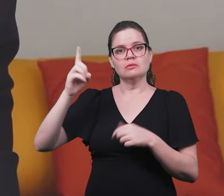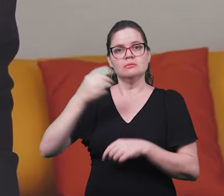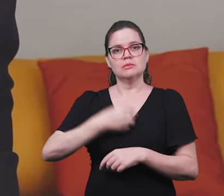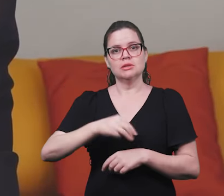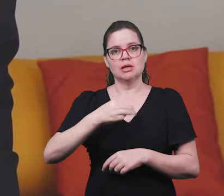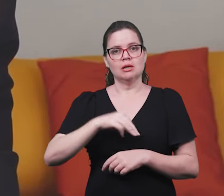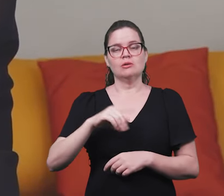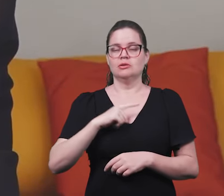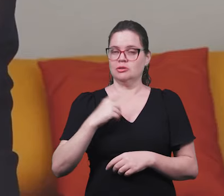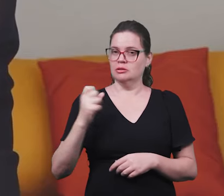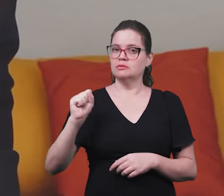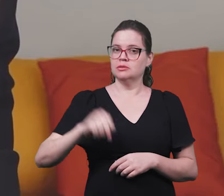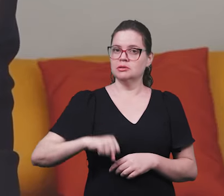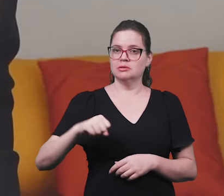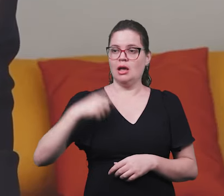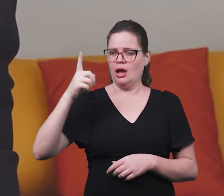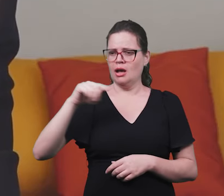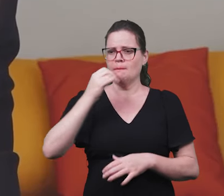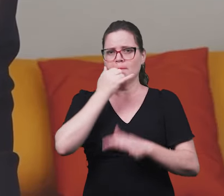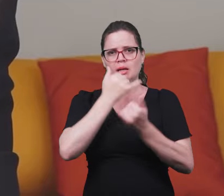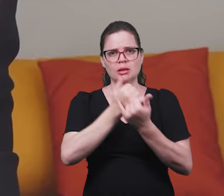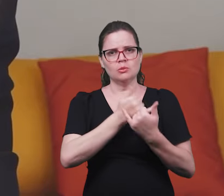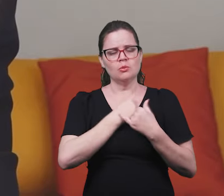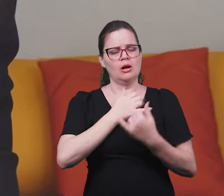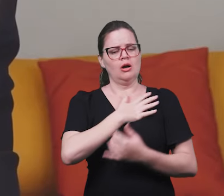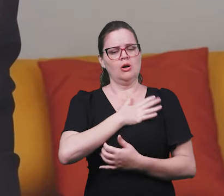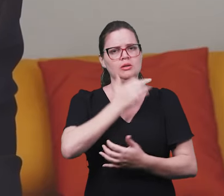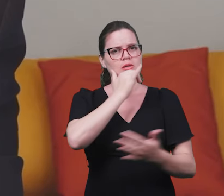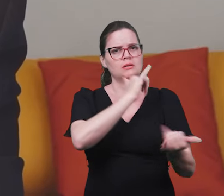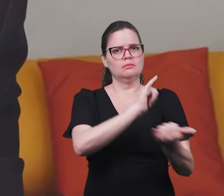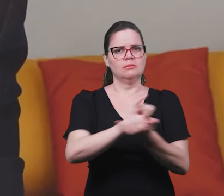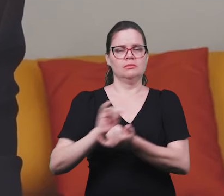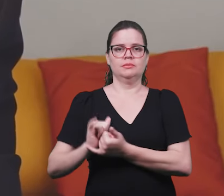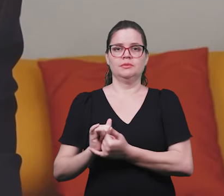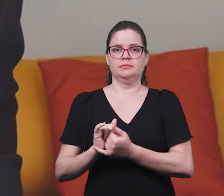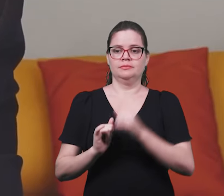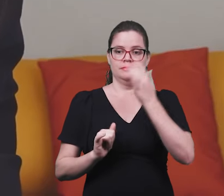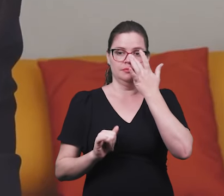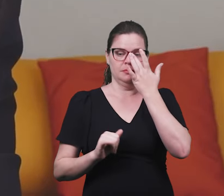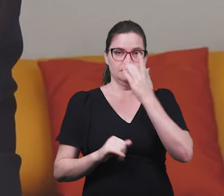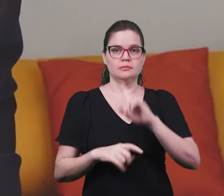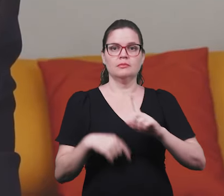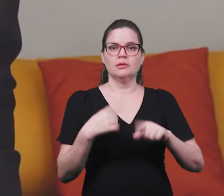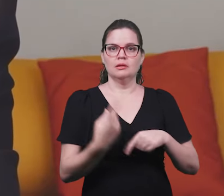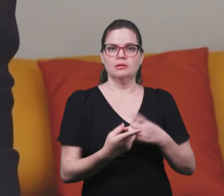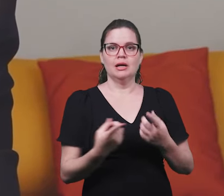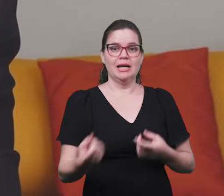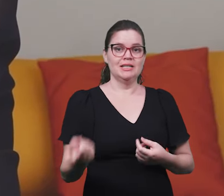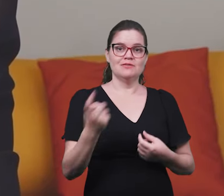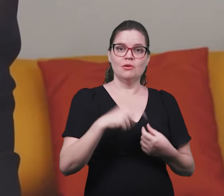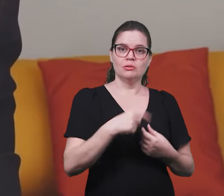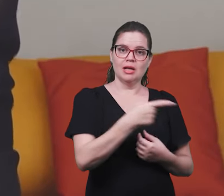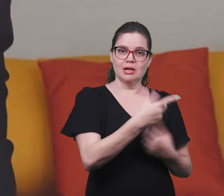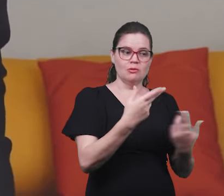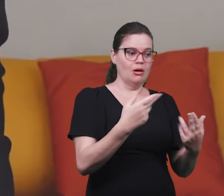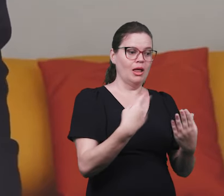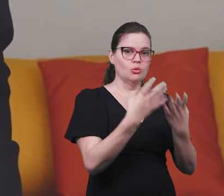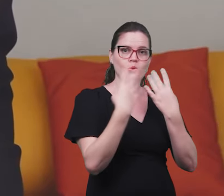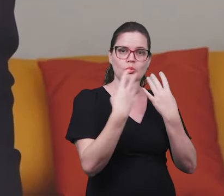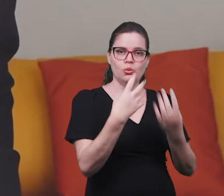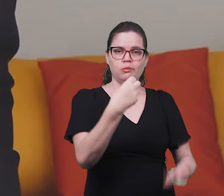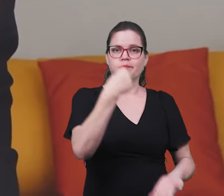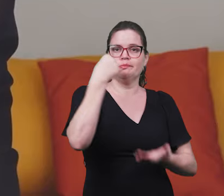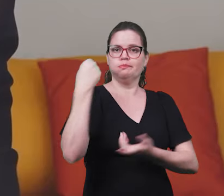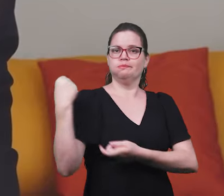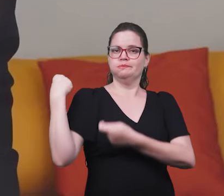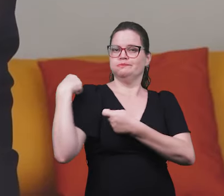é misericordioso, que Deus é perdoador, não é? E eles voltaram com o trigo, voltaram com a bênção, porque a palavra